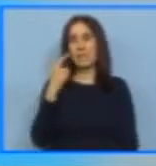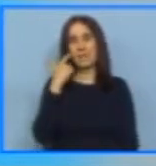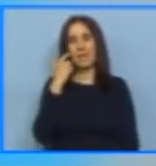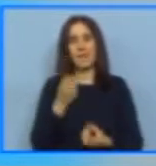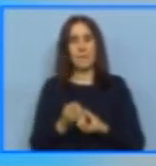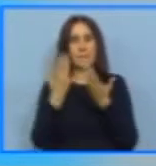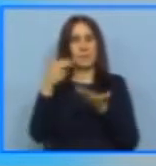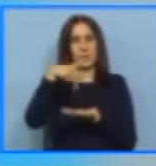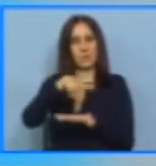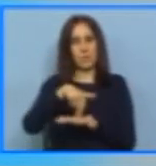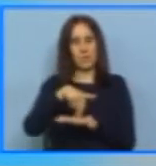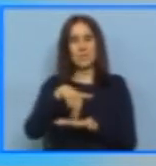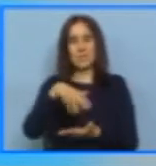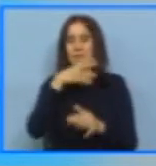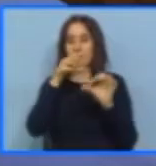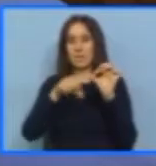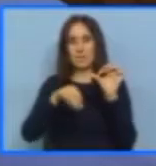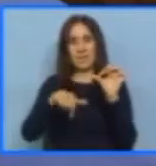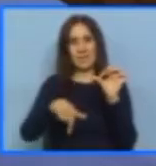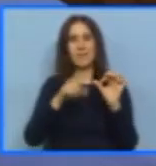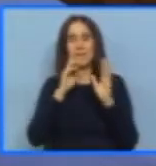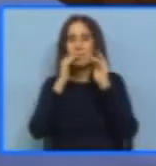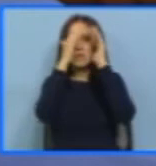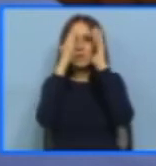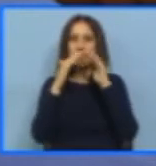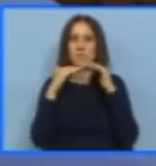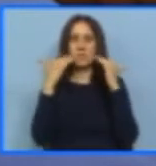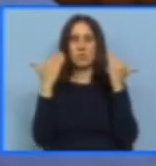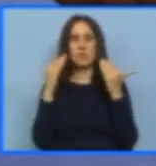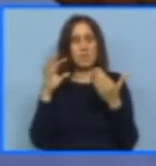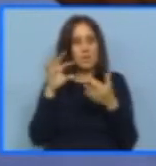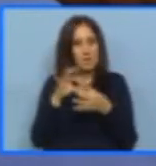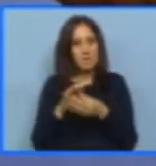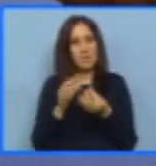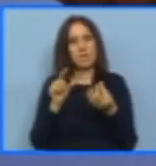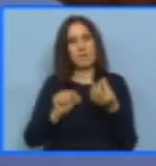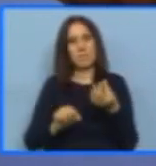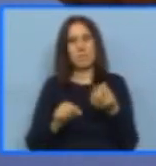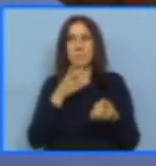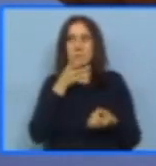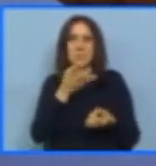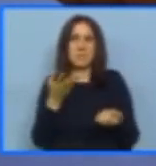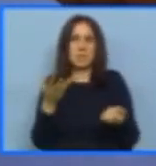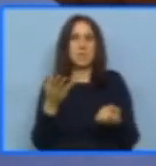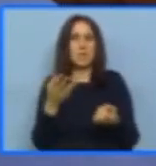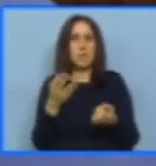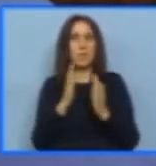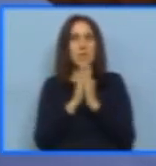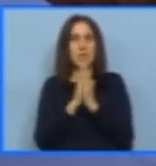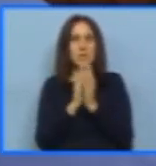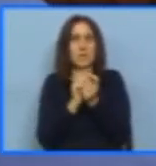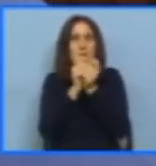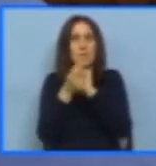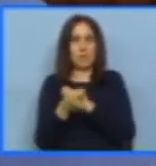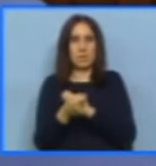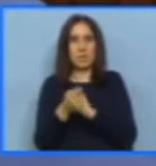onde a mensagem deixada aqui por Nossa Senhora tem a ver também, pode-se dizer assim, com a conversão da Igreja e com a